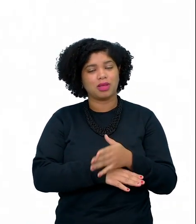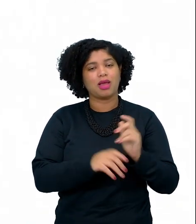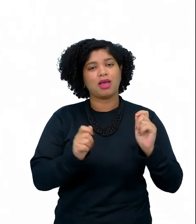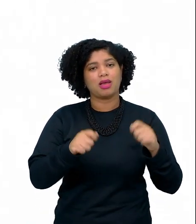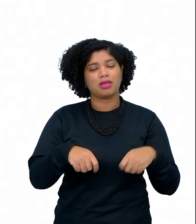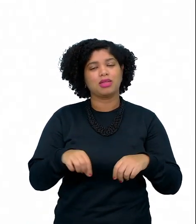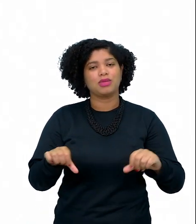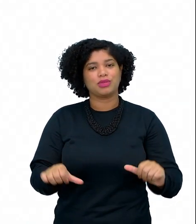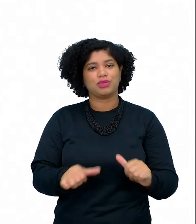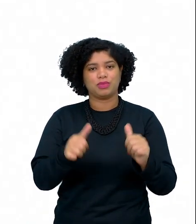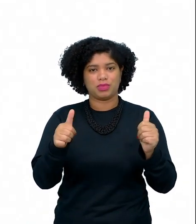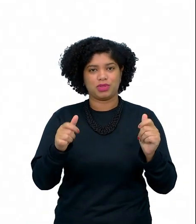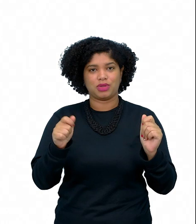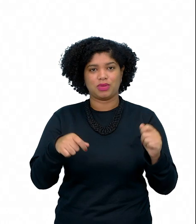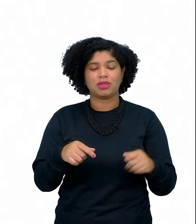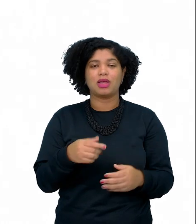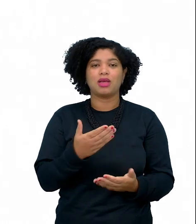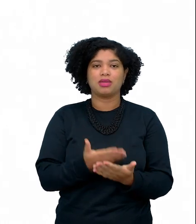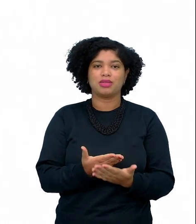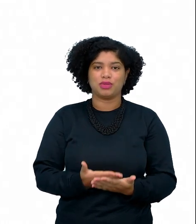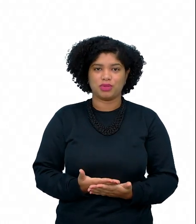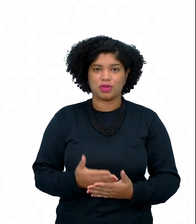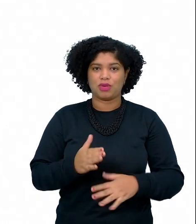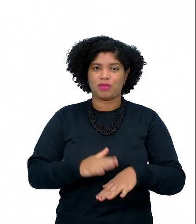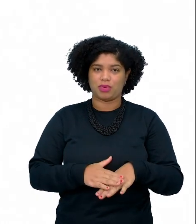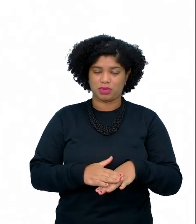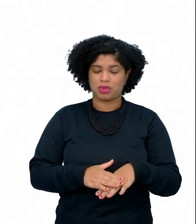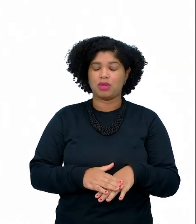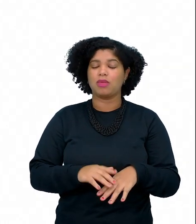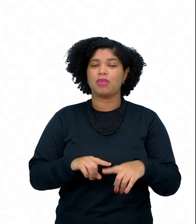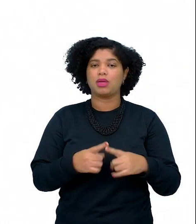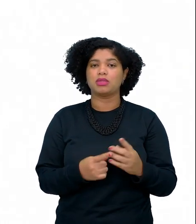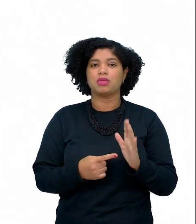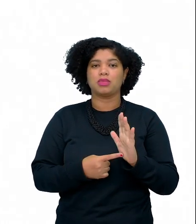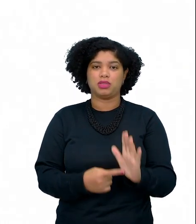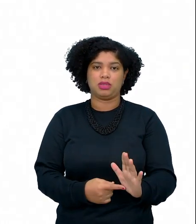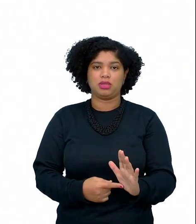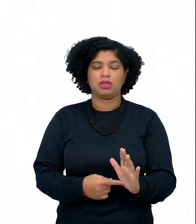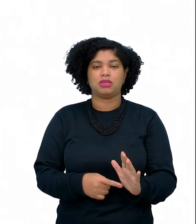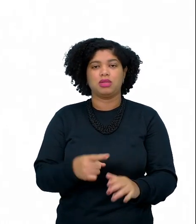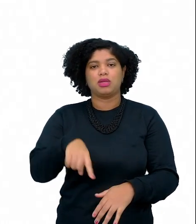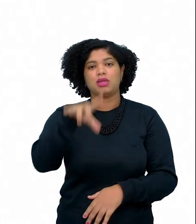fazer o melhor que eles podem nessa aula, principalmente por ser uma apresentação do